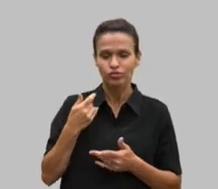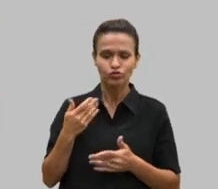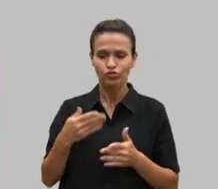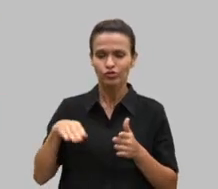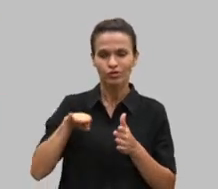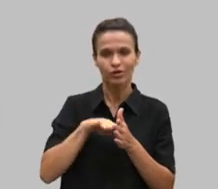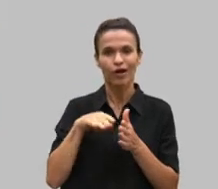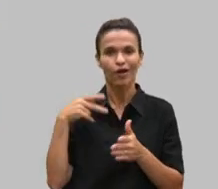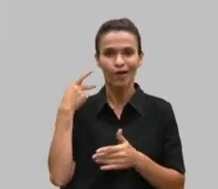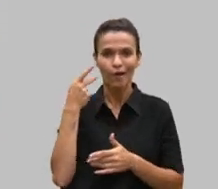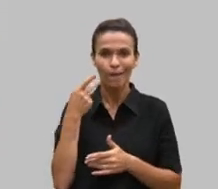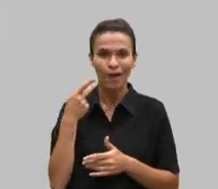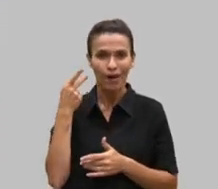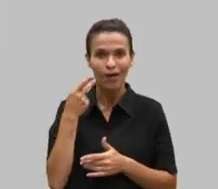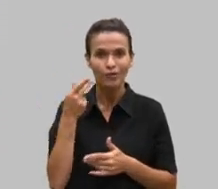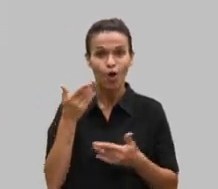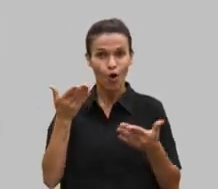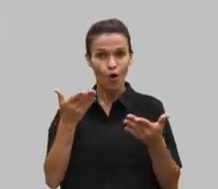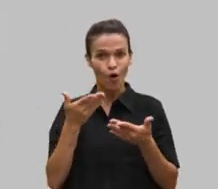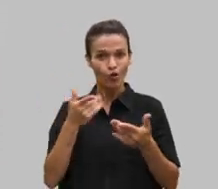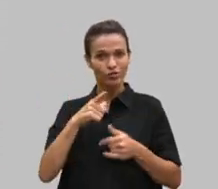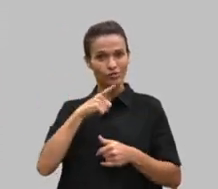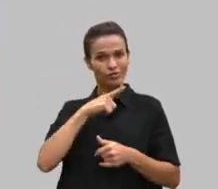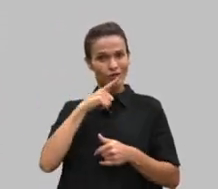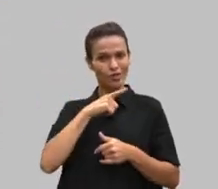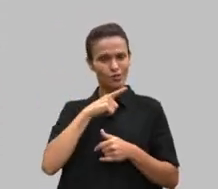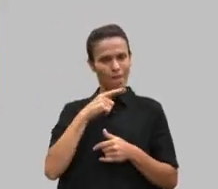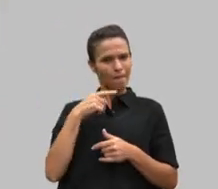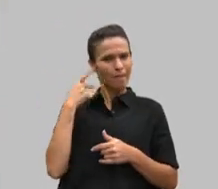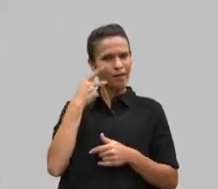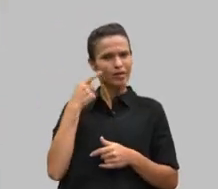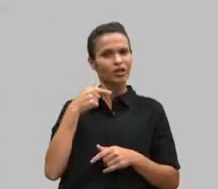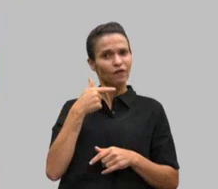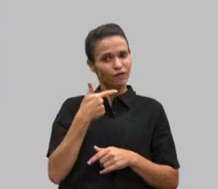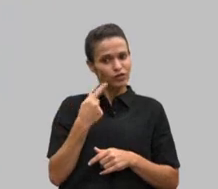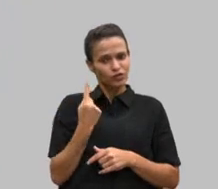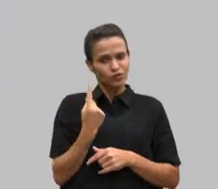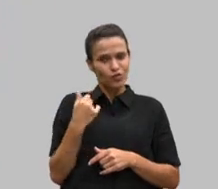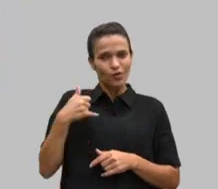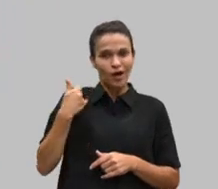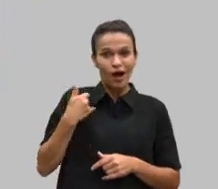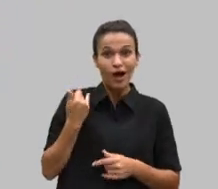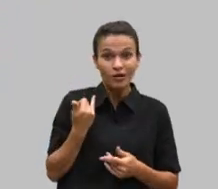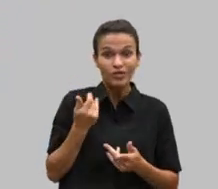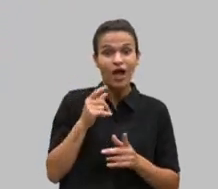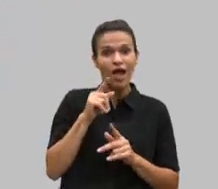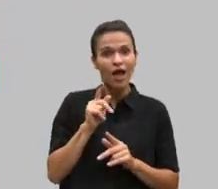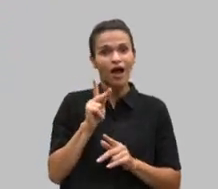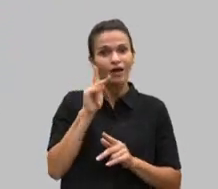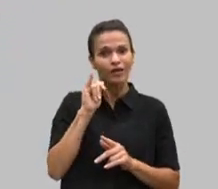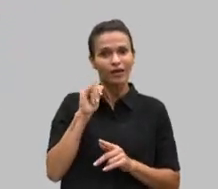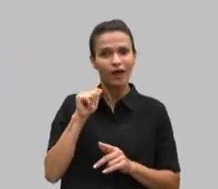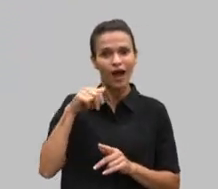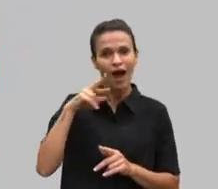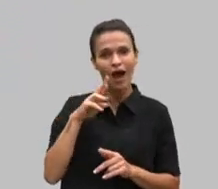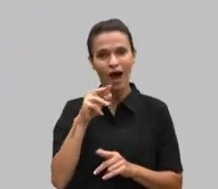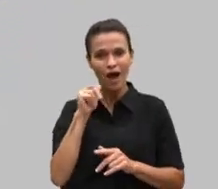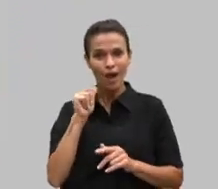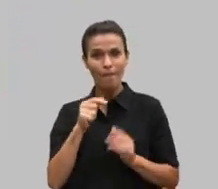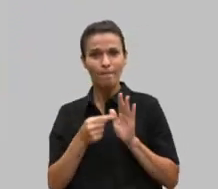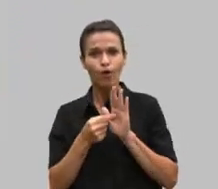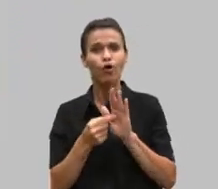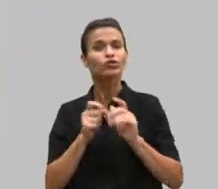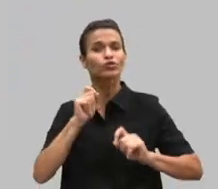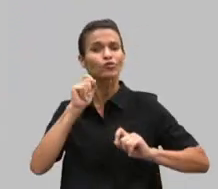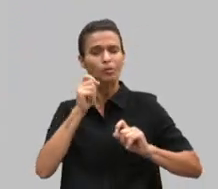e nós temos hoje uma parlamentaria que com 21 anos que chegou aqui a área então isso mostra que a juventude está cada vez